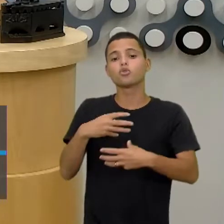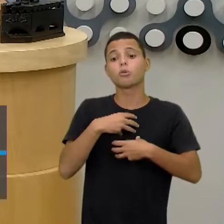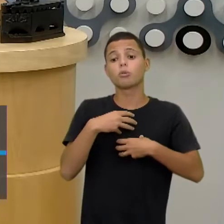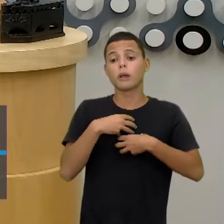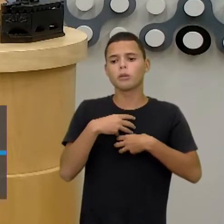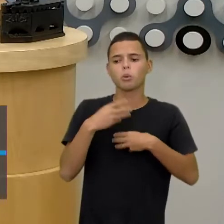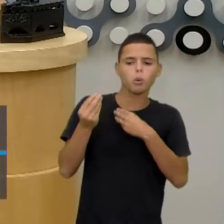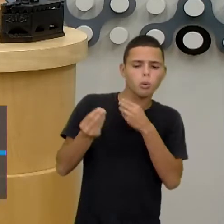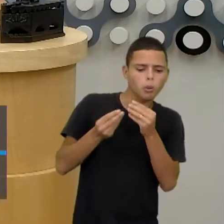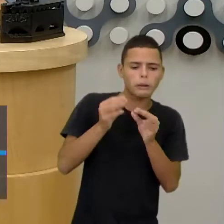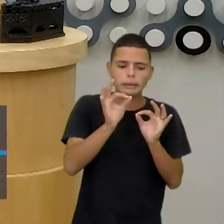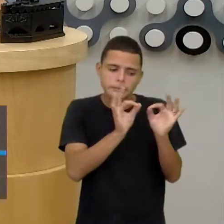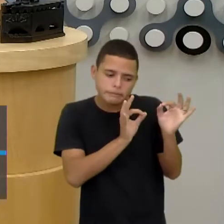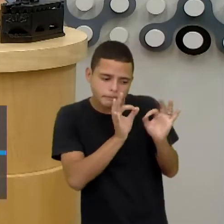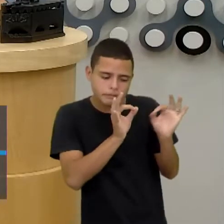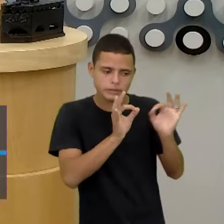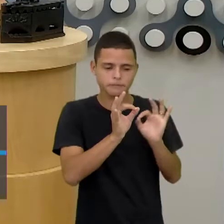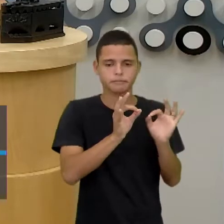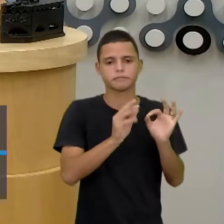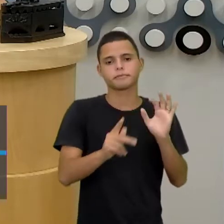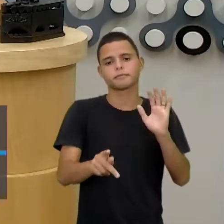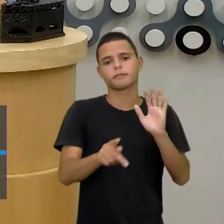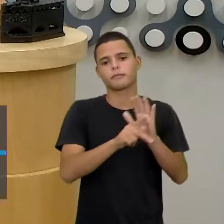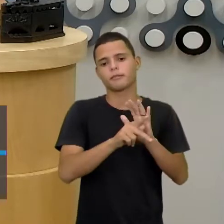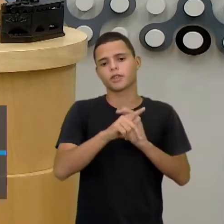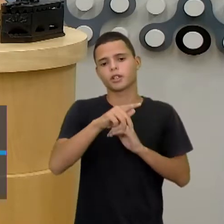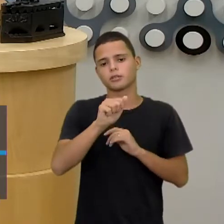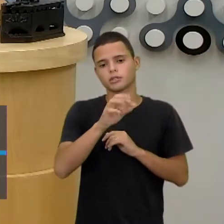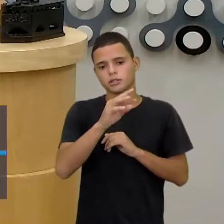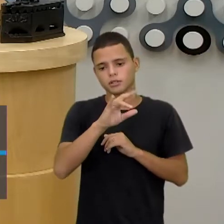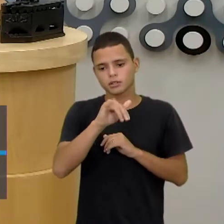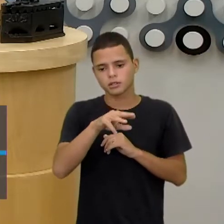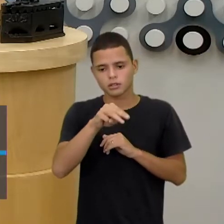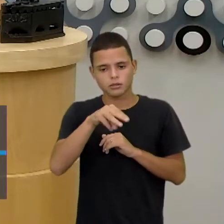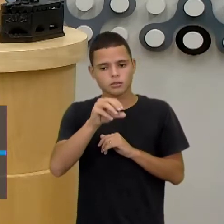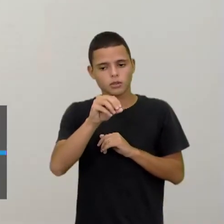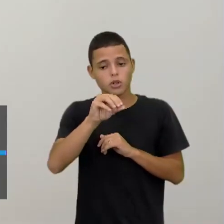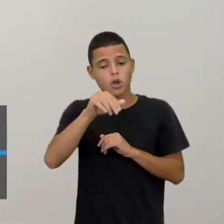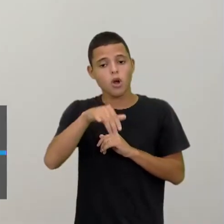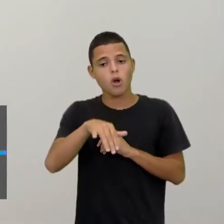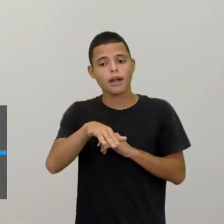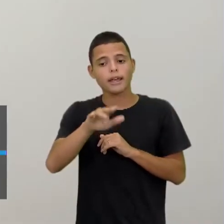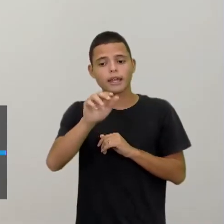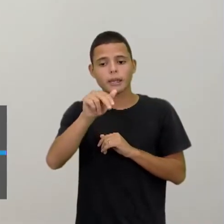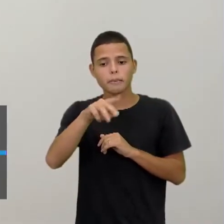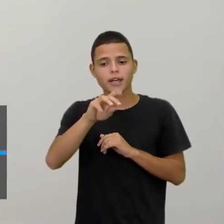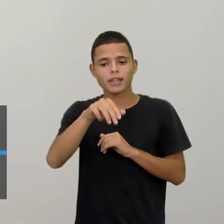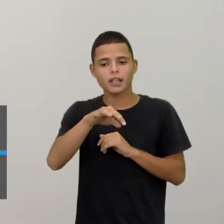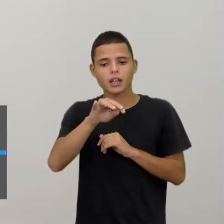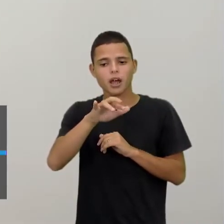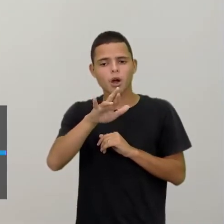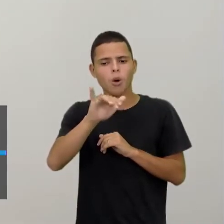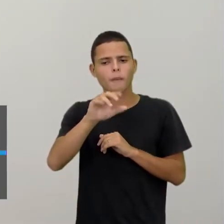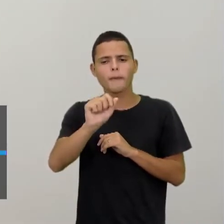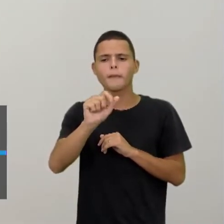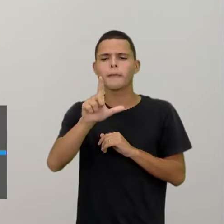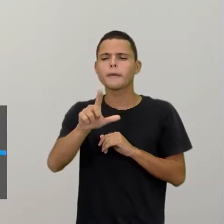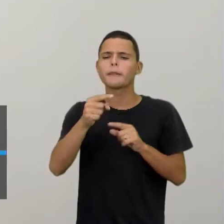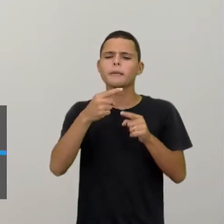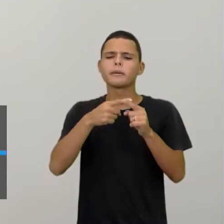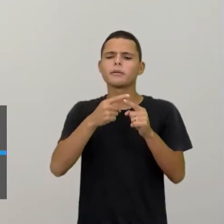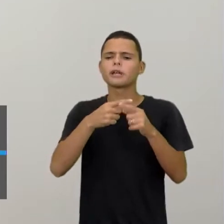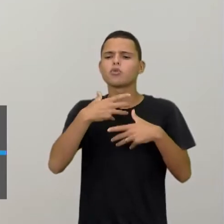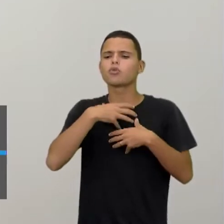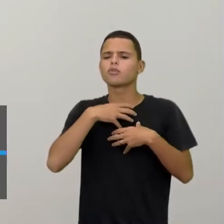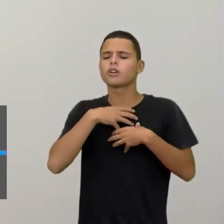preparar essa cerâmica foi considerado um patrimônio imaterial. Porque a forma de fazer esta